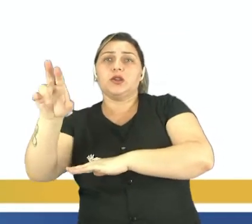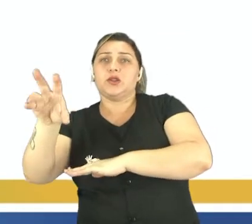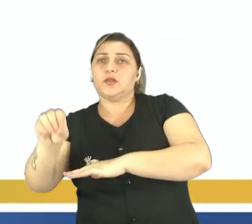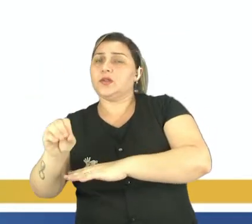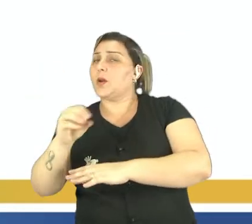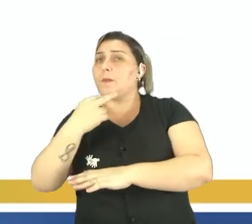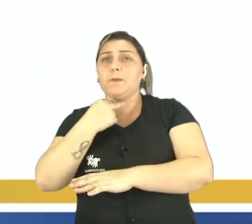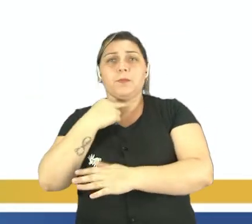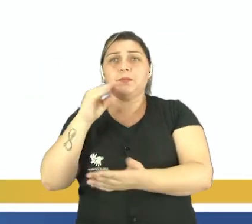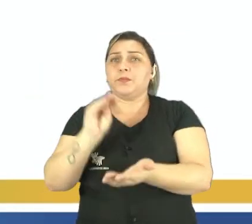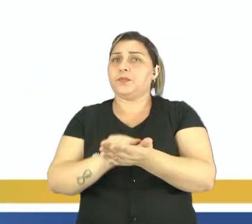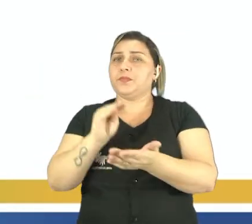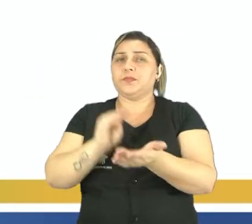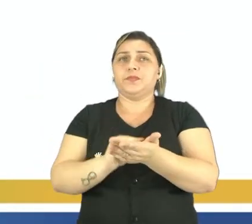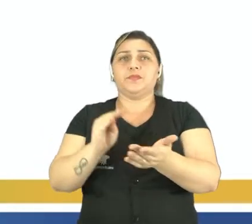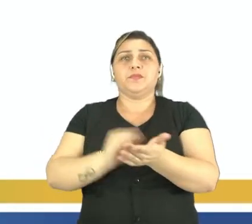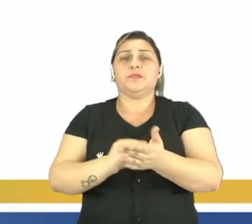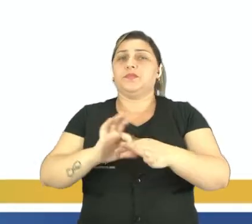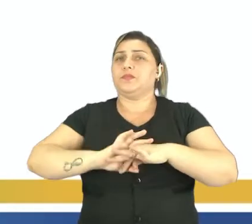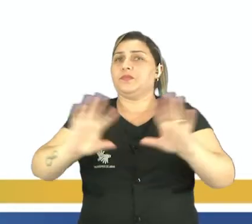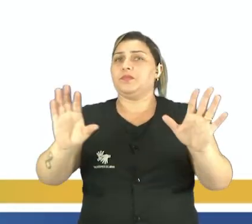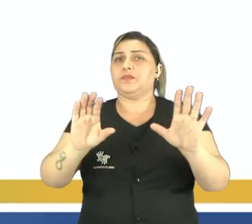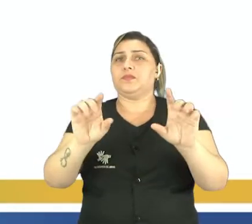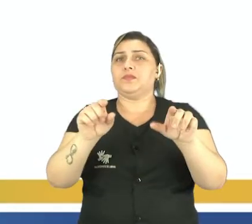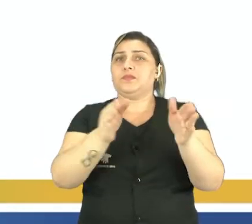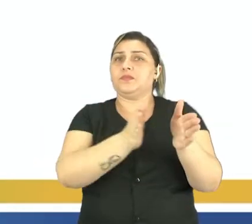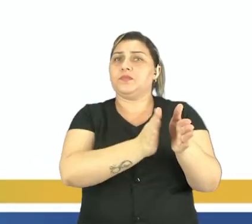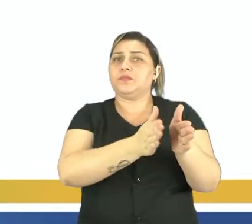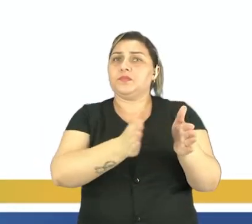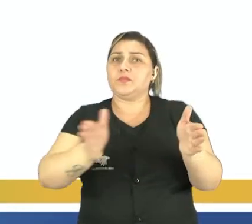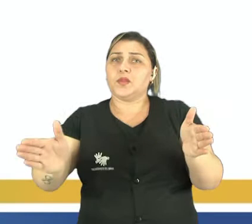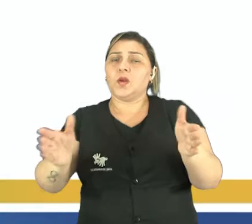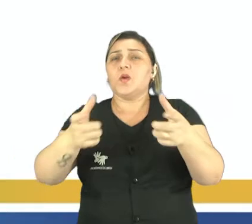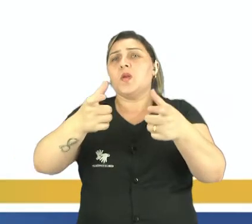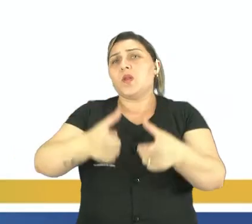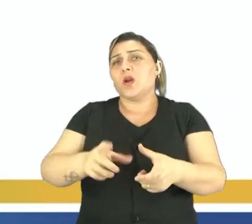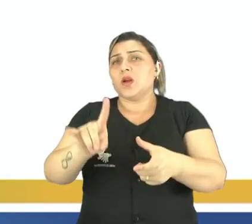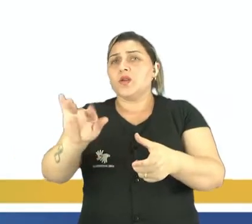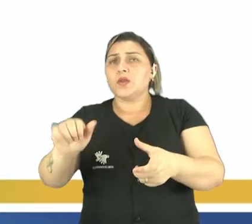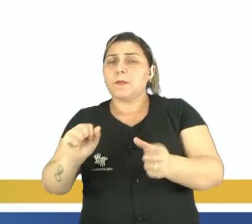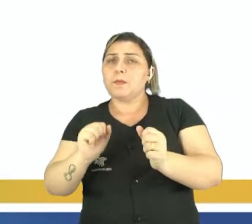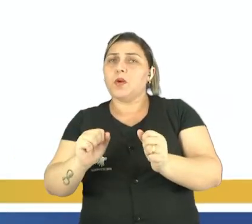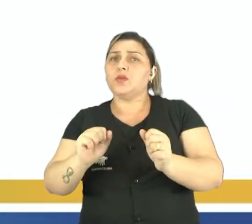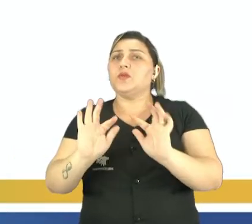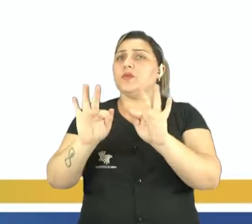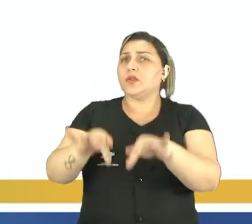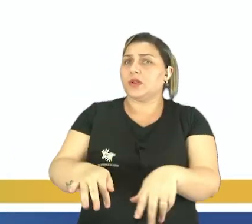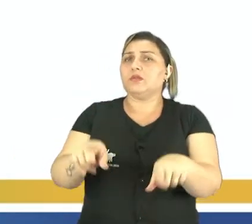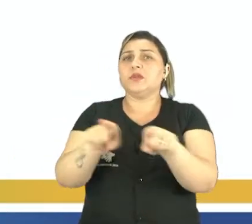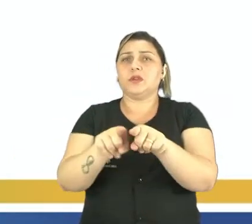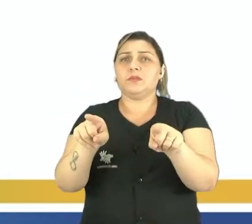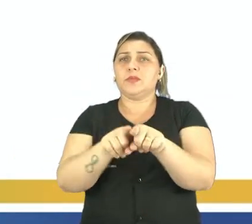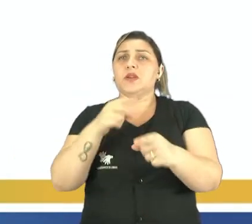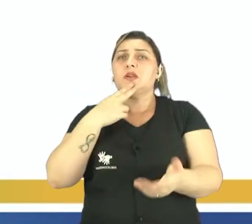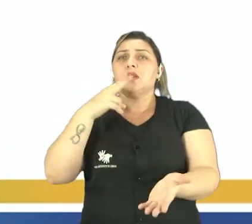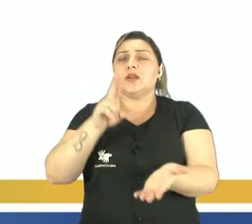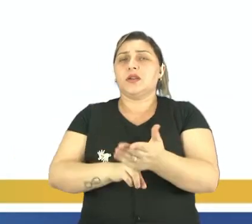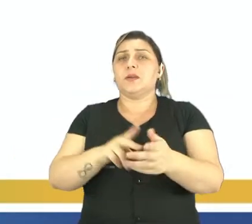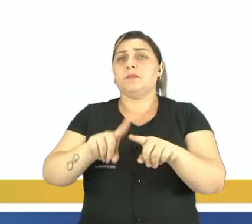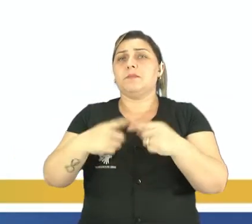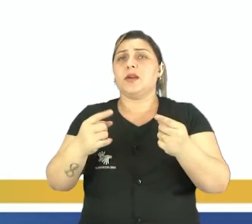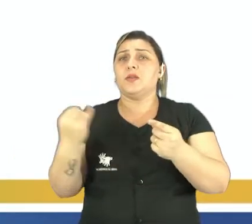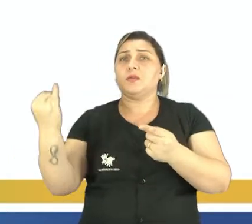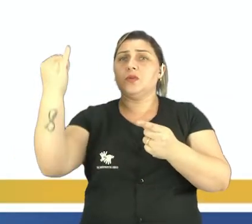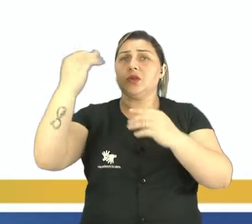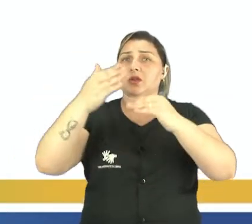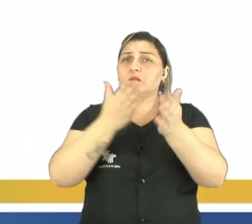podem faltar, independente da ordem, porque às vezes o local e a data eles podem aparecer no final também, tá bom? Mas o ideal